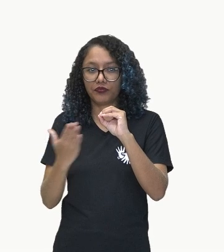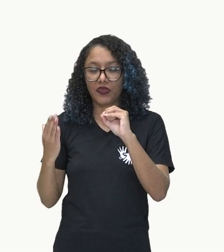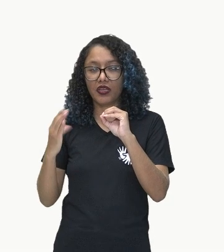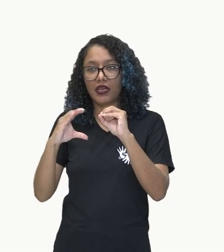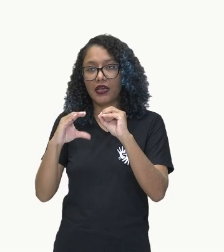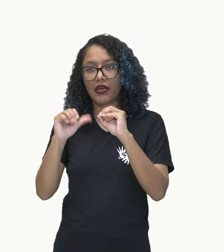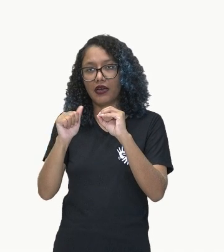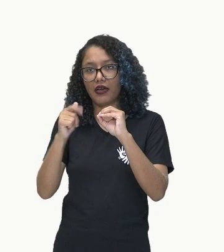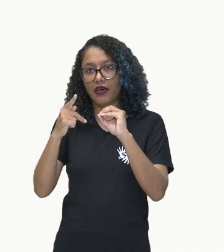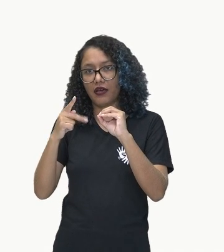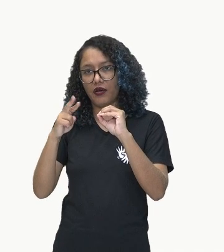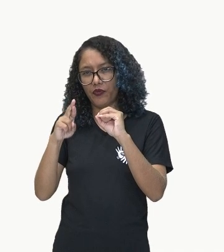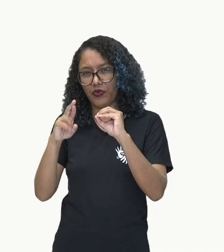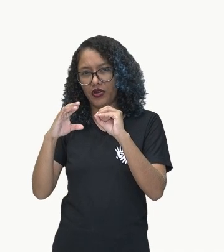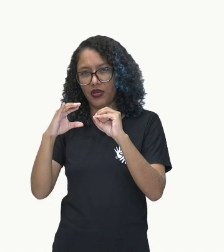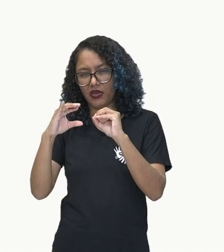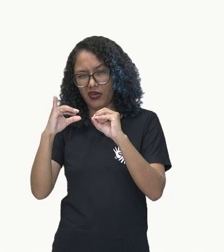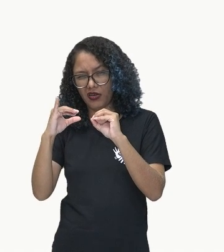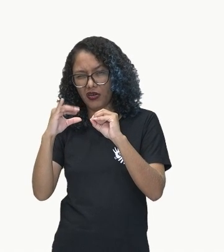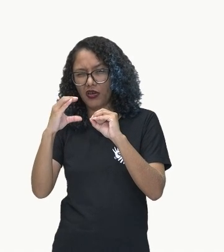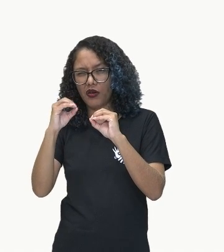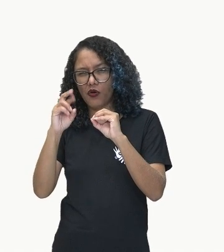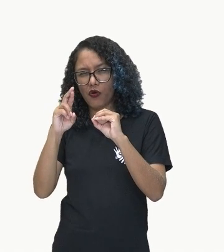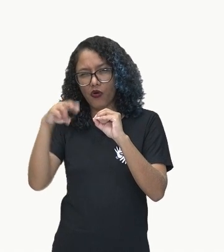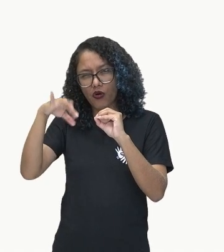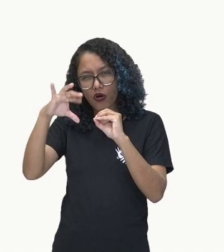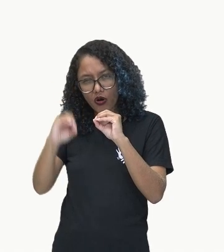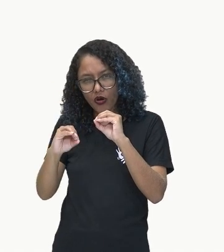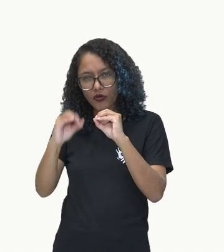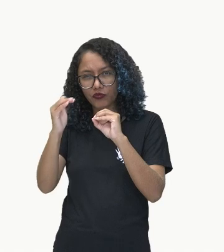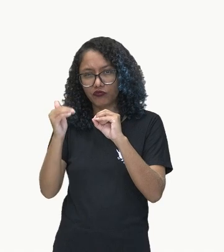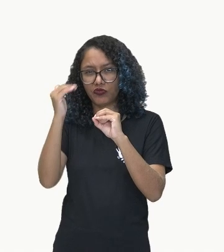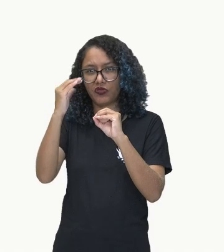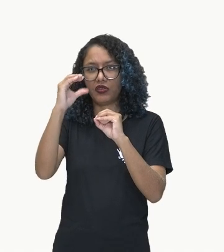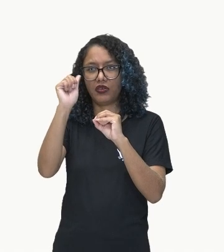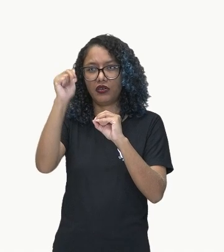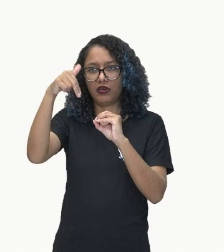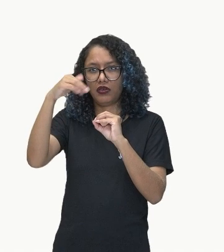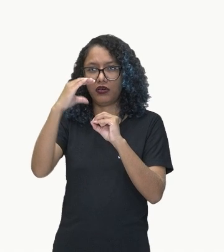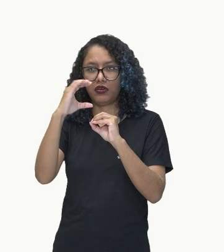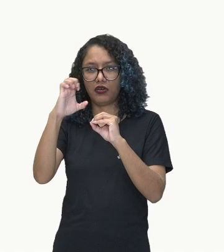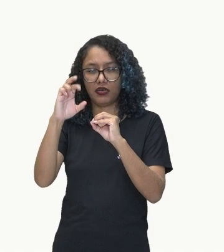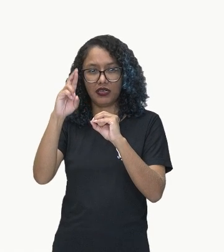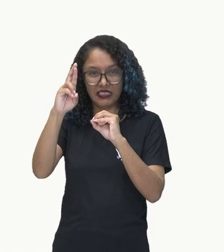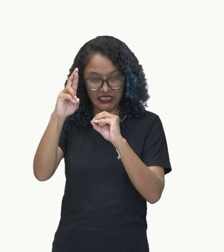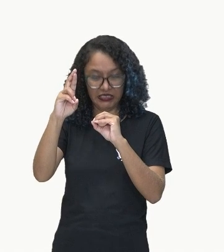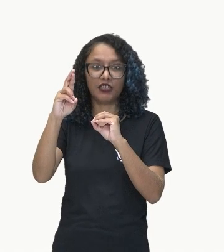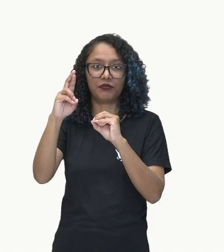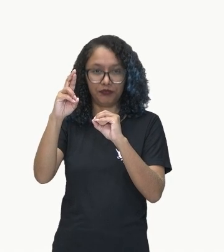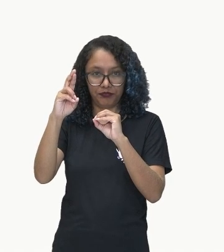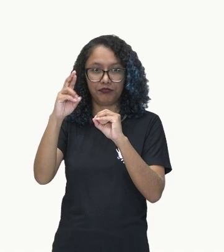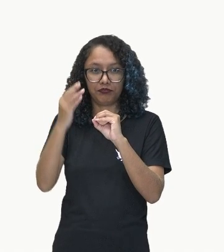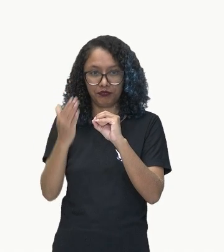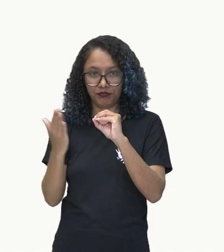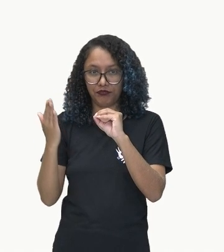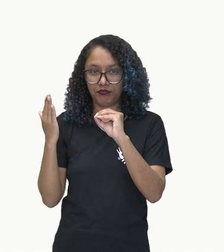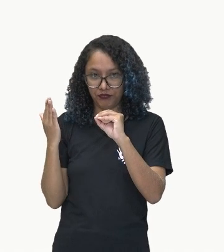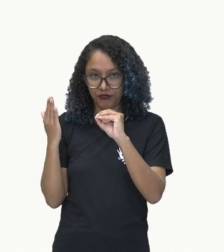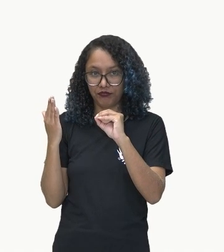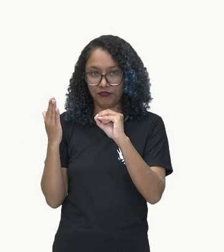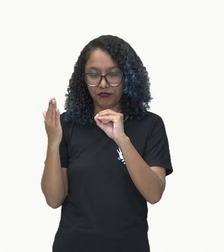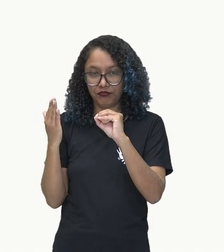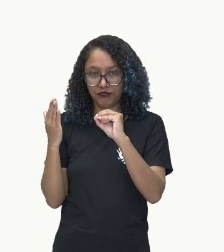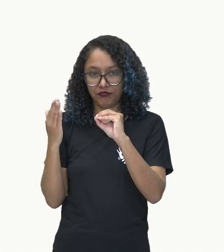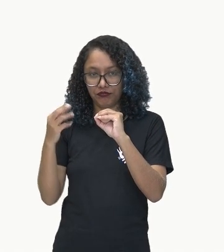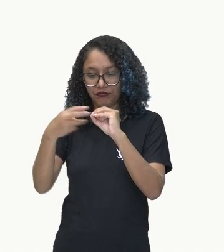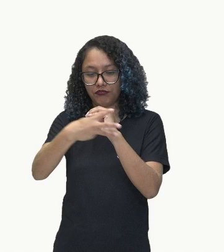de Capricórnio, cortando aí o continente africano, o Trópico de Câncer, também cortando o